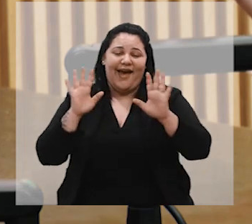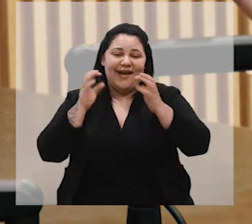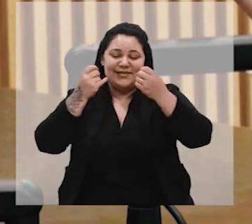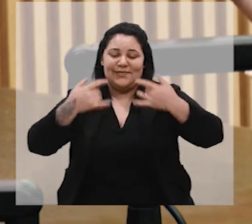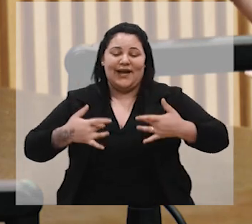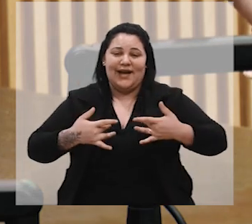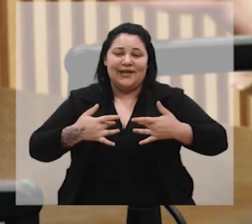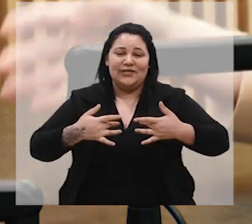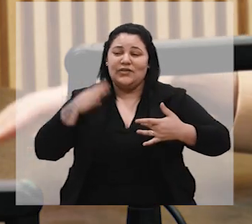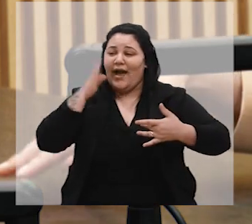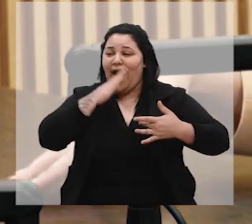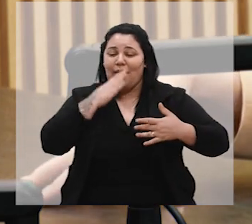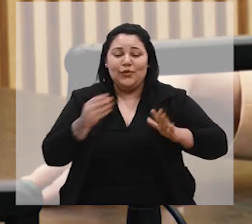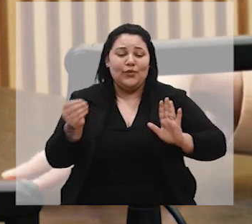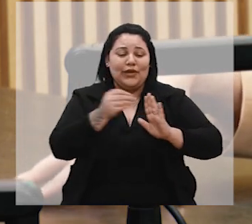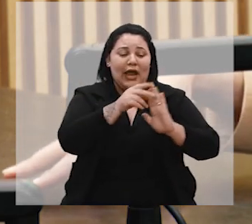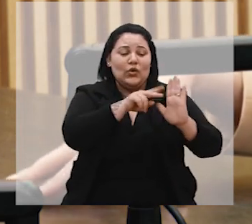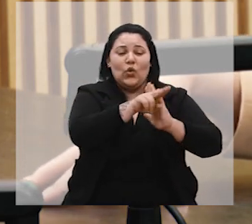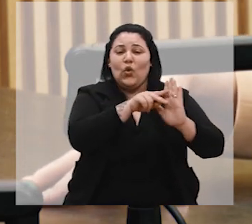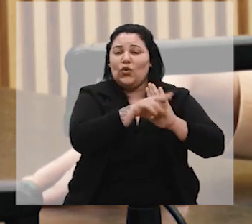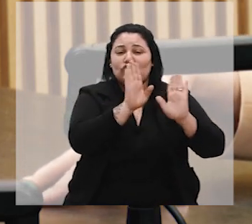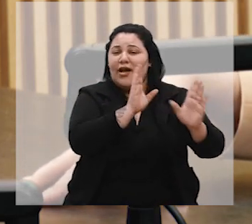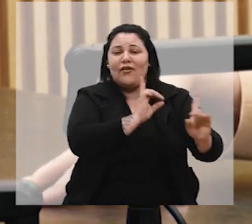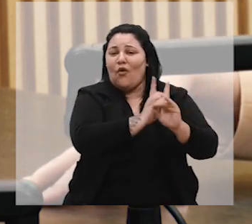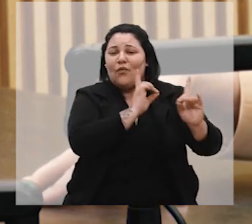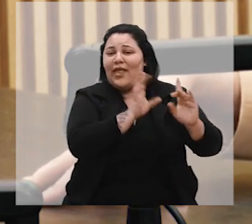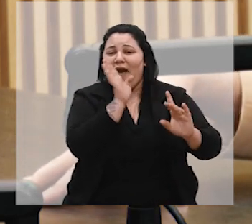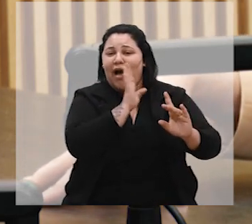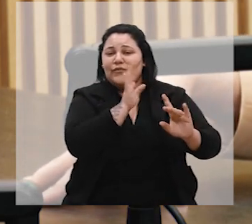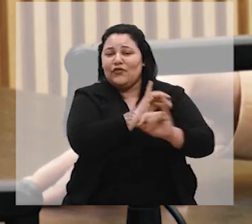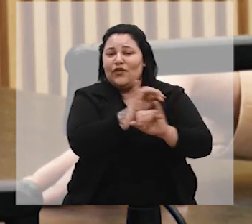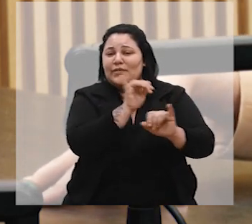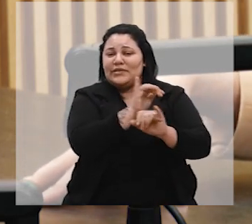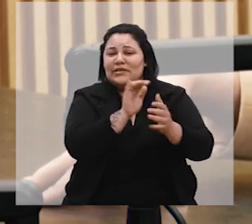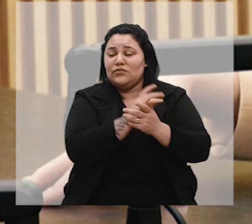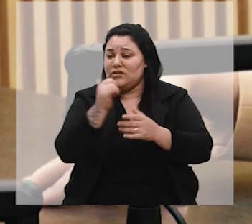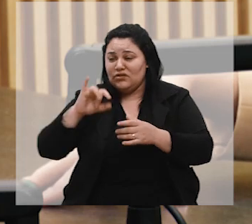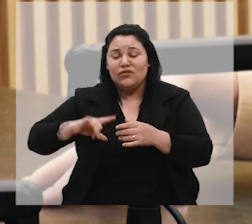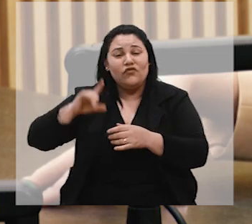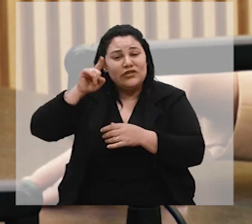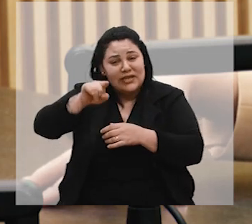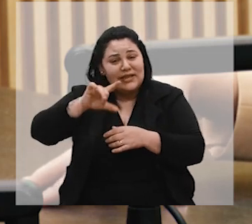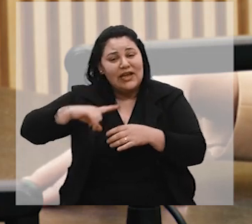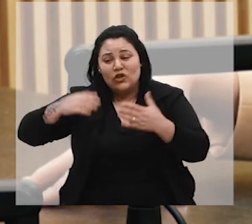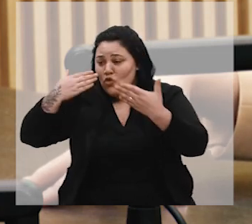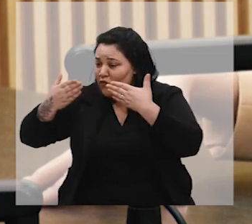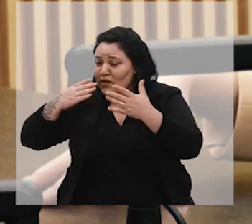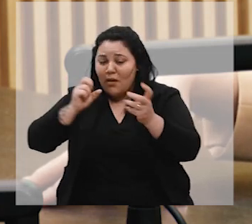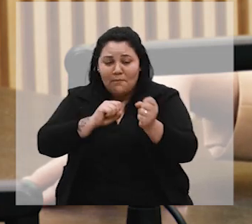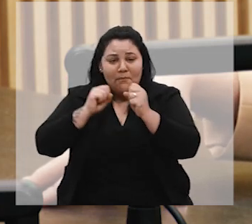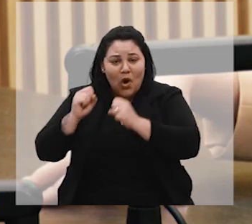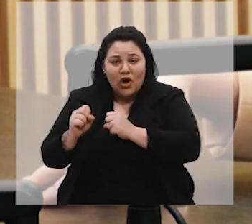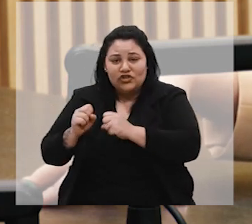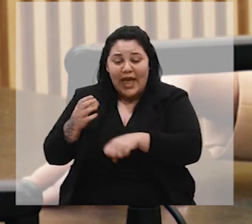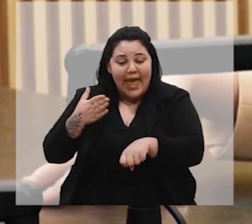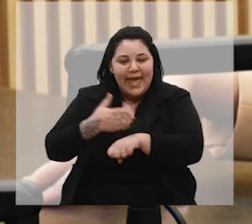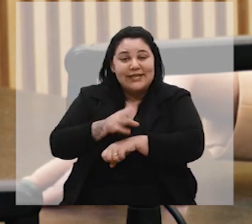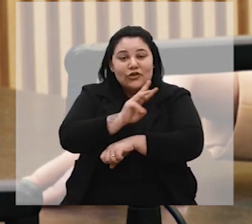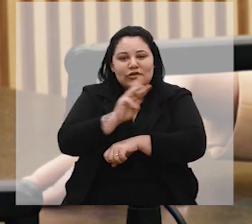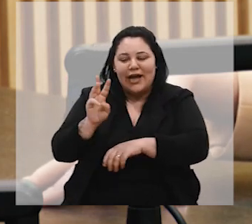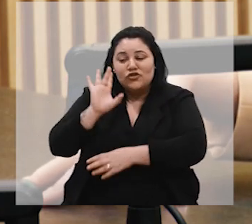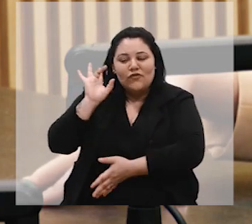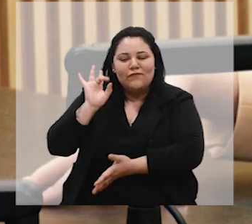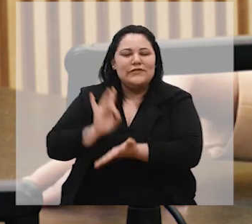uma rápida procura no Google, você já encontra essas informações. Então, na dúvida, recorre ao site oficial, porque realmente ele